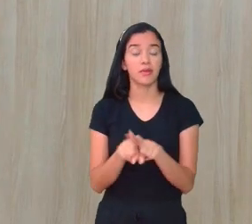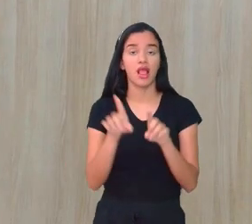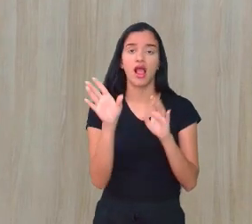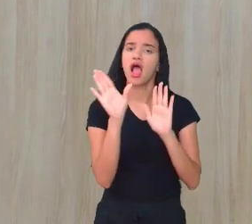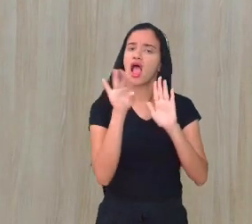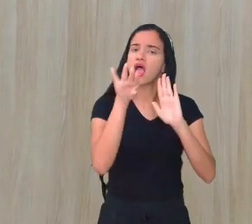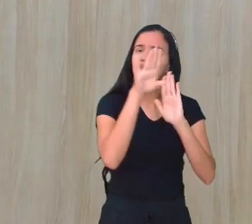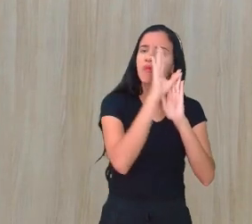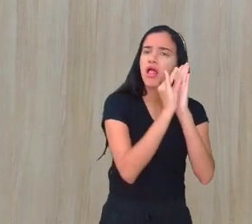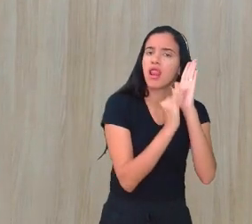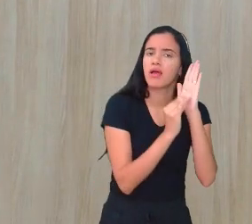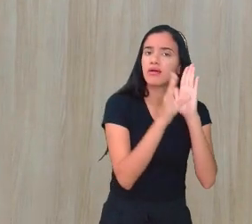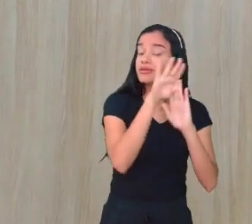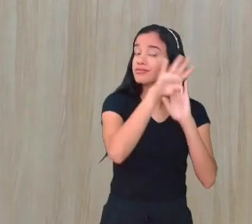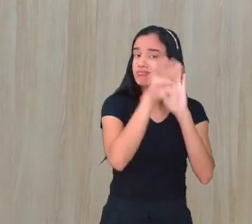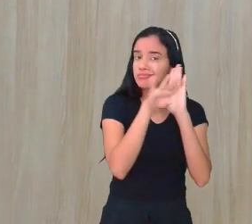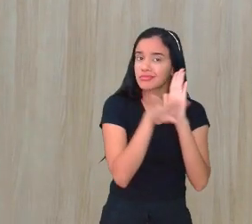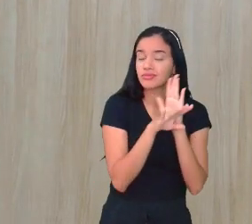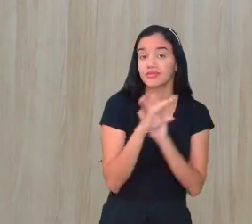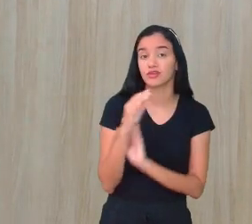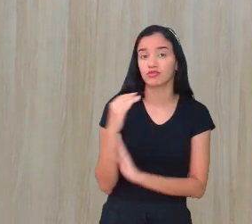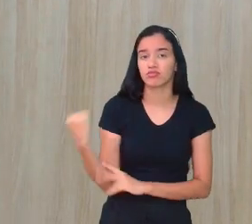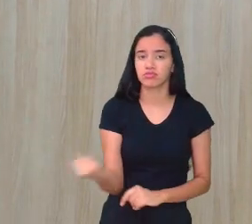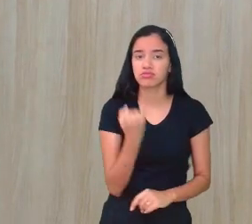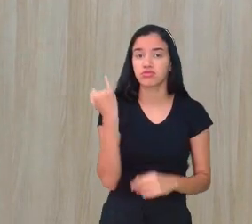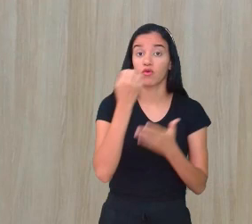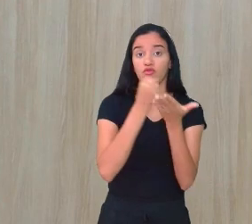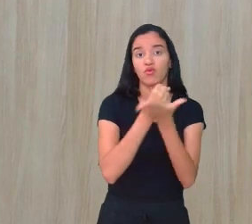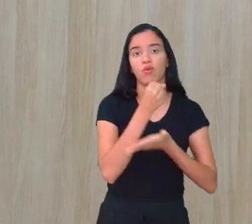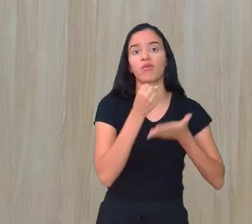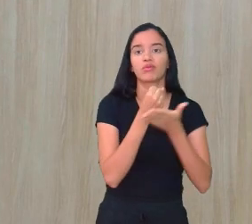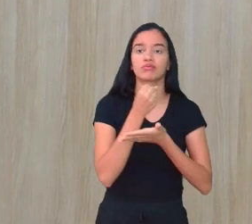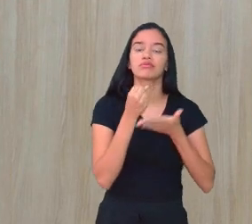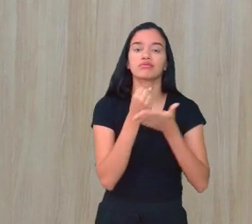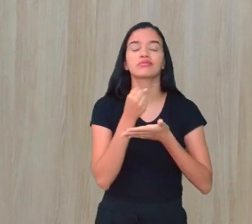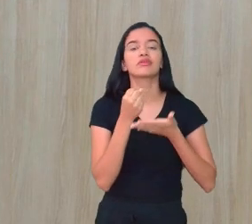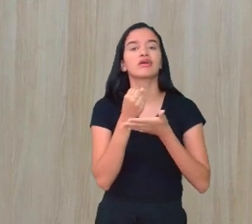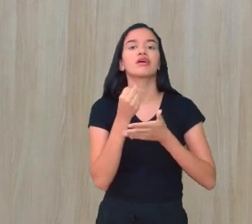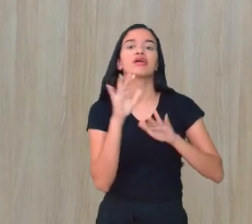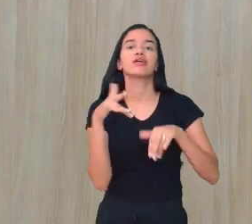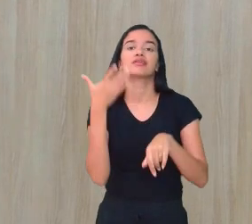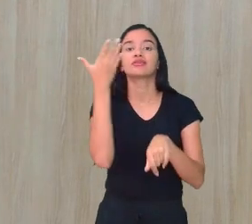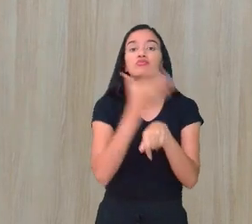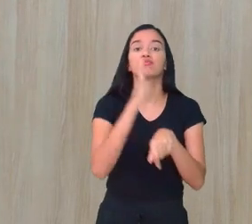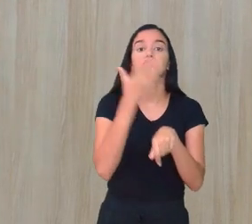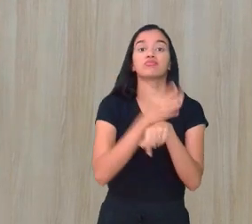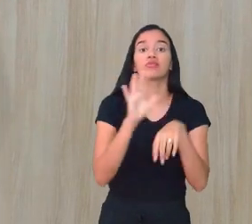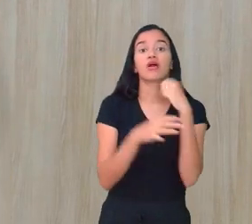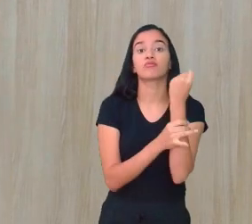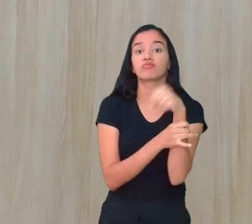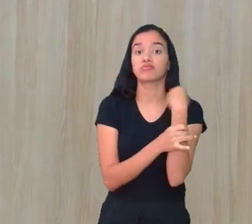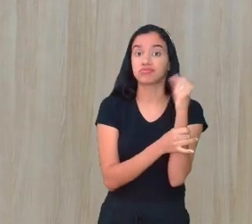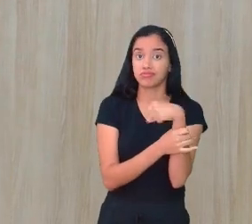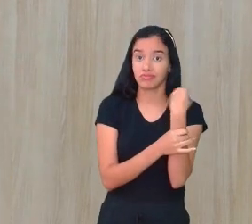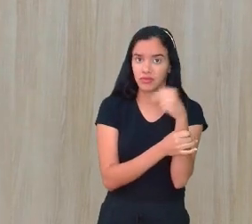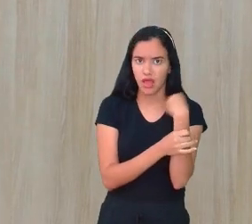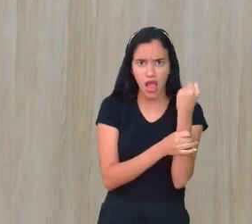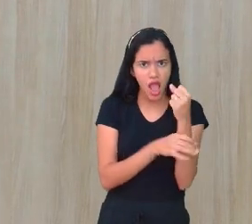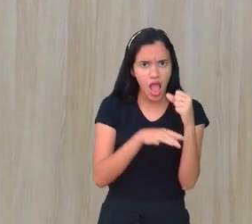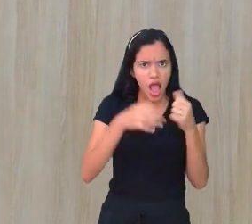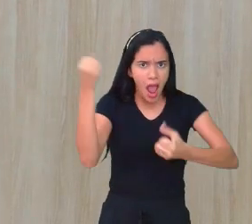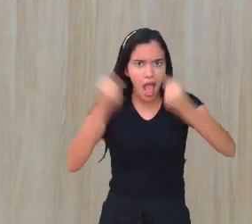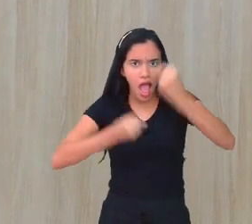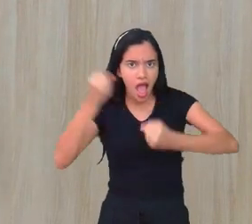elementos, né, fundamentais para a realização de tarefas motoras. Então, ligado aí, não é motor de carro não,